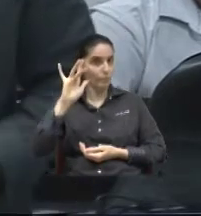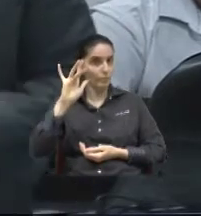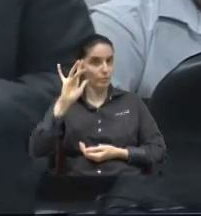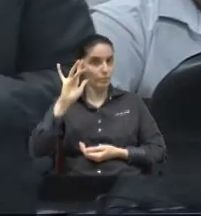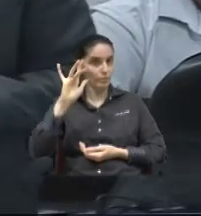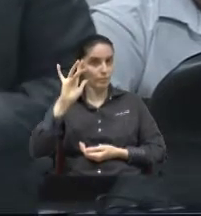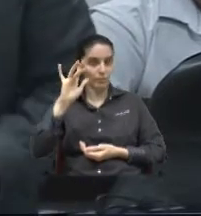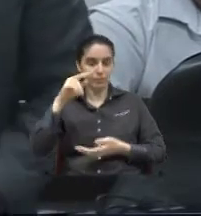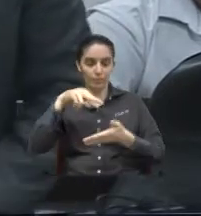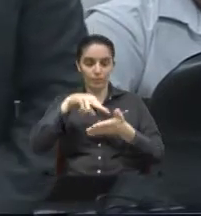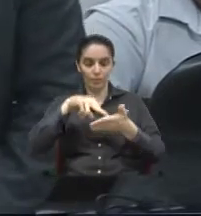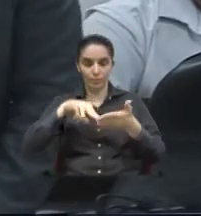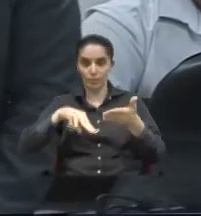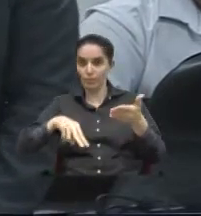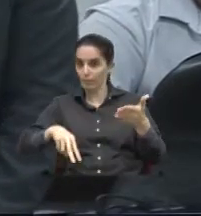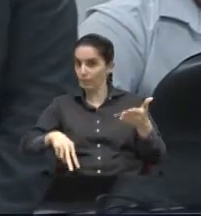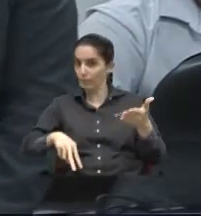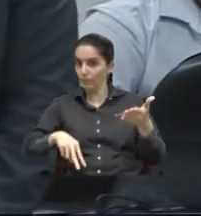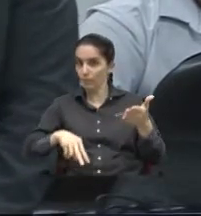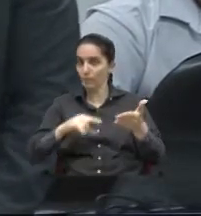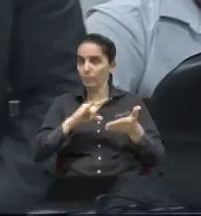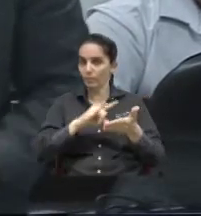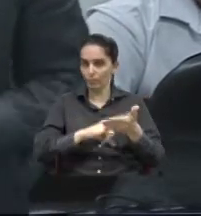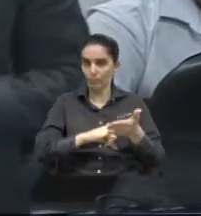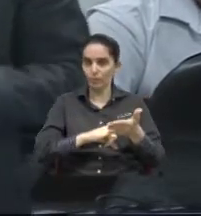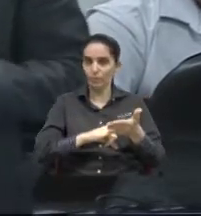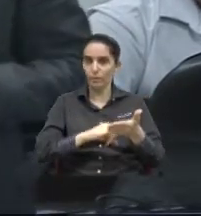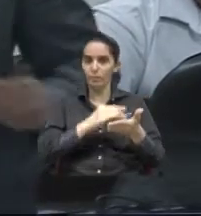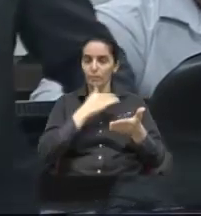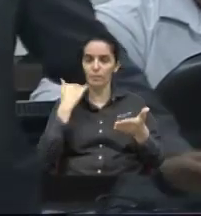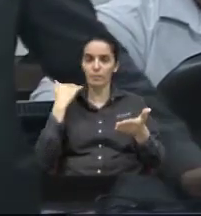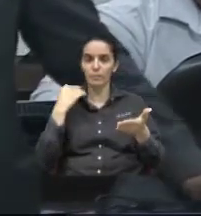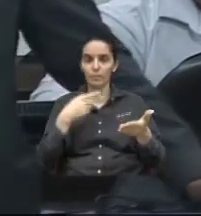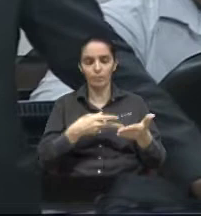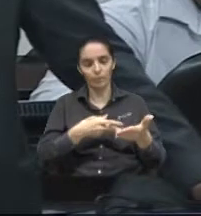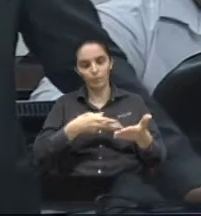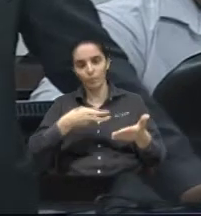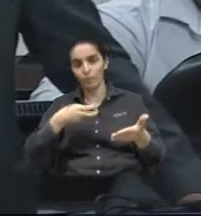perlustrando o laudo necroscópico, facilmente